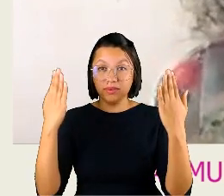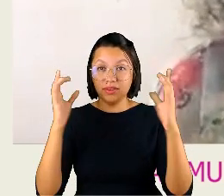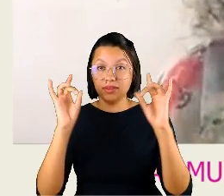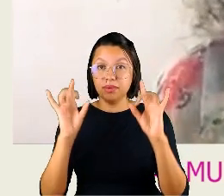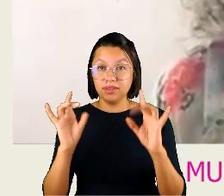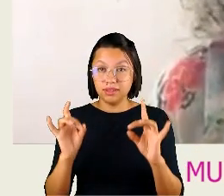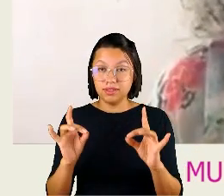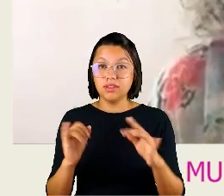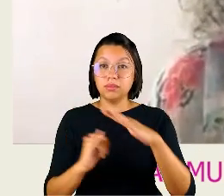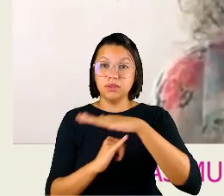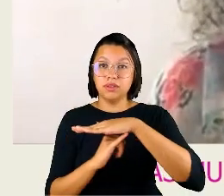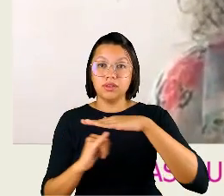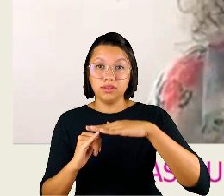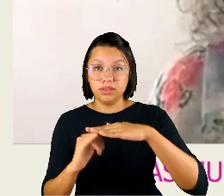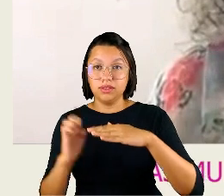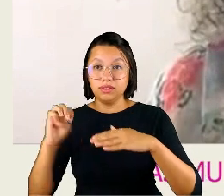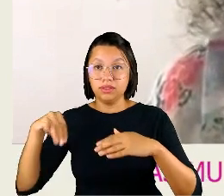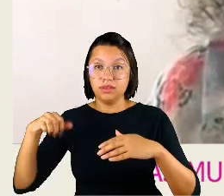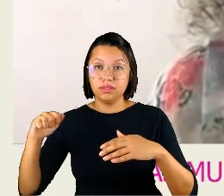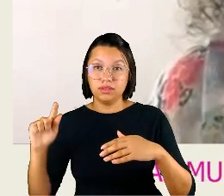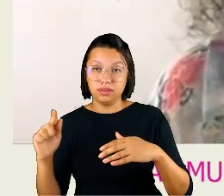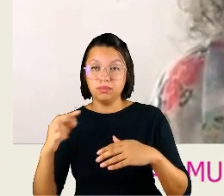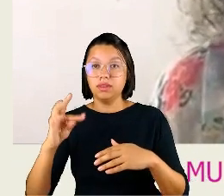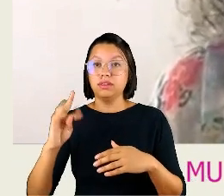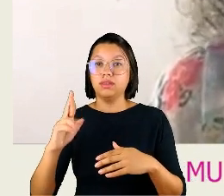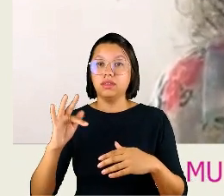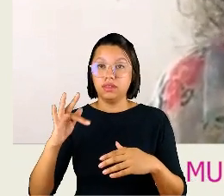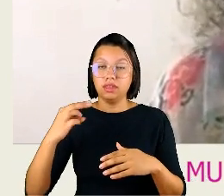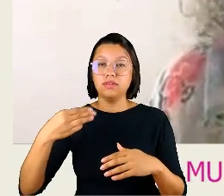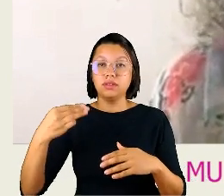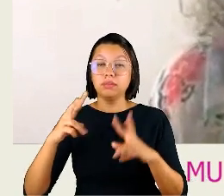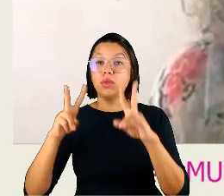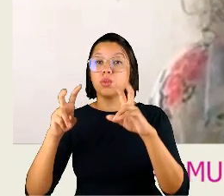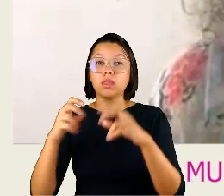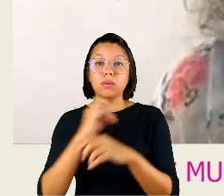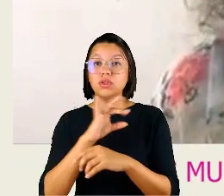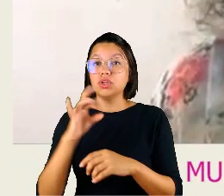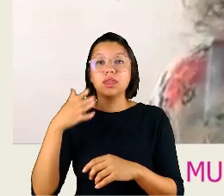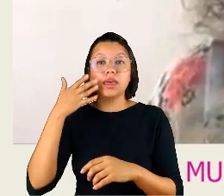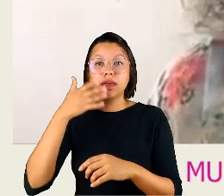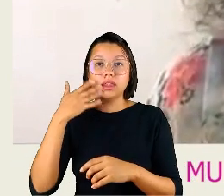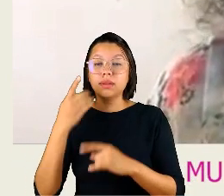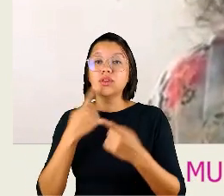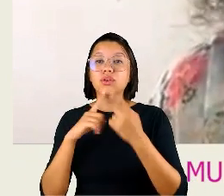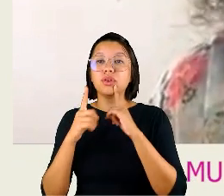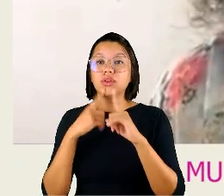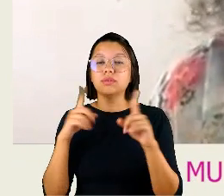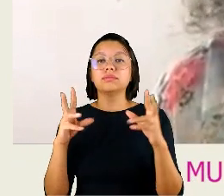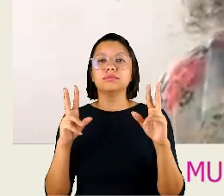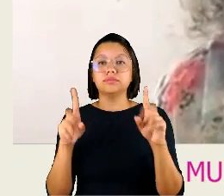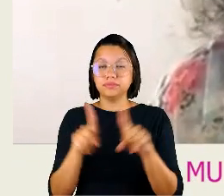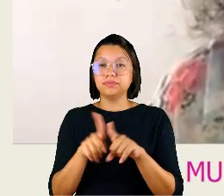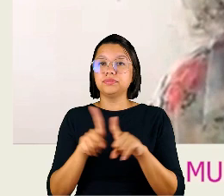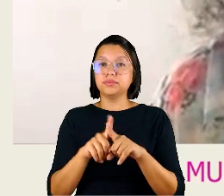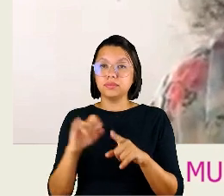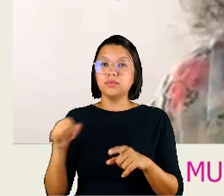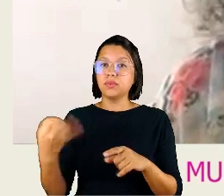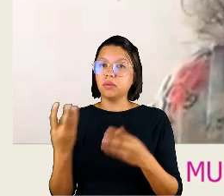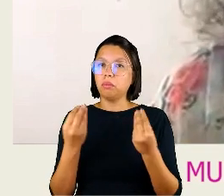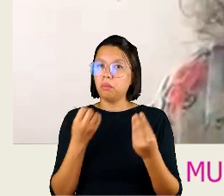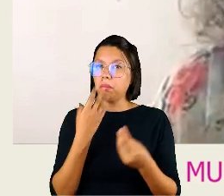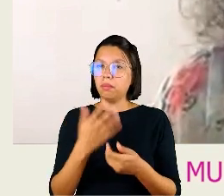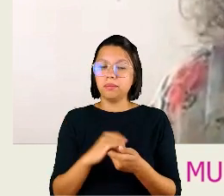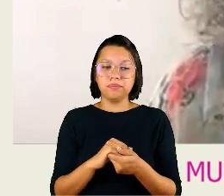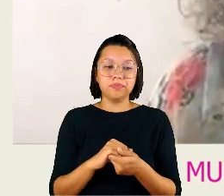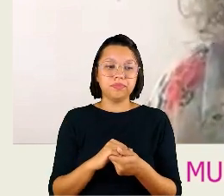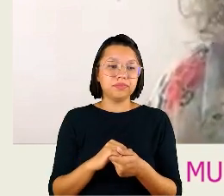especialmente a instituição, né, a EMAG, o TRF3, pela temática das palestras e dos debates também extremamente oportunos. Então, eu acho que é